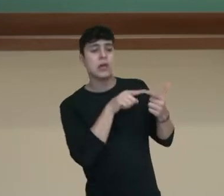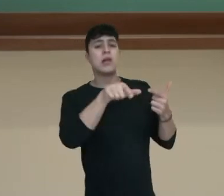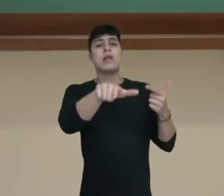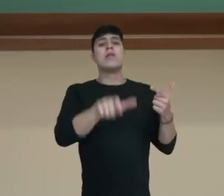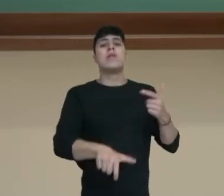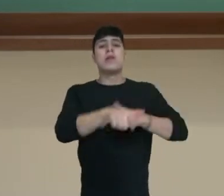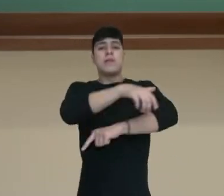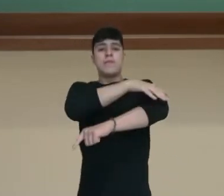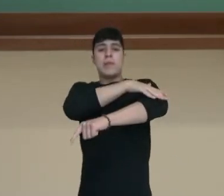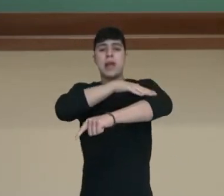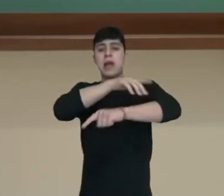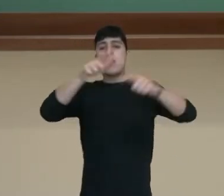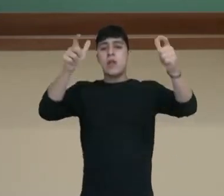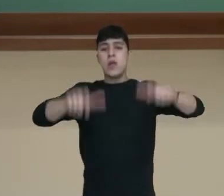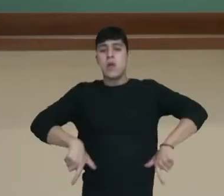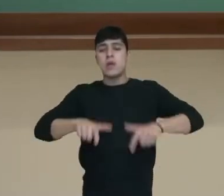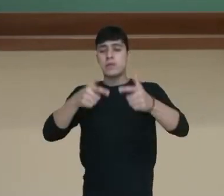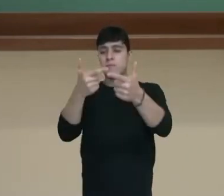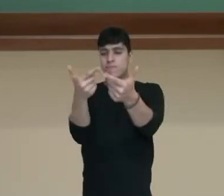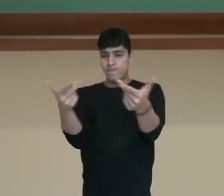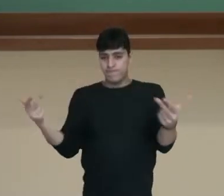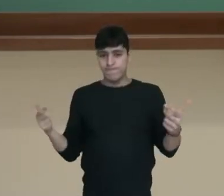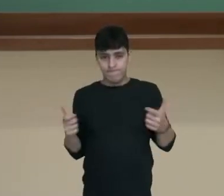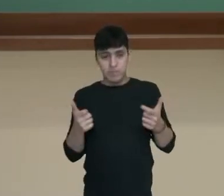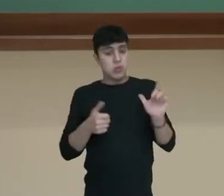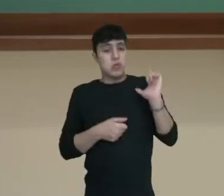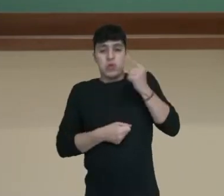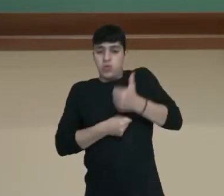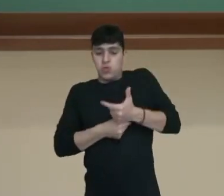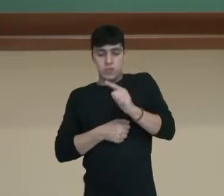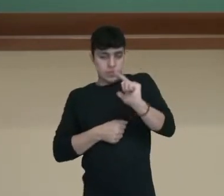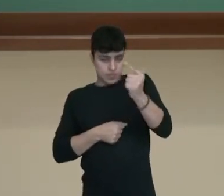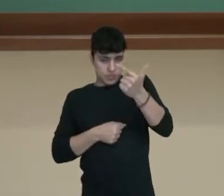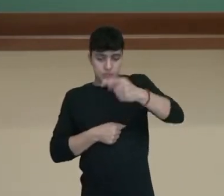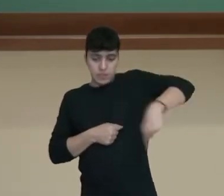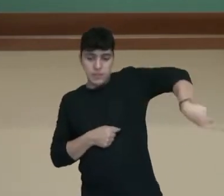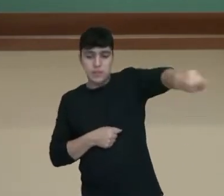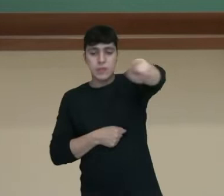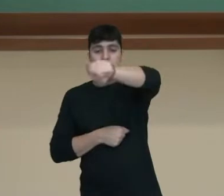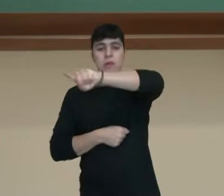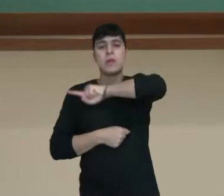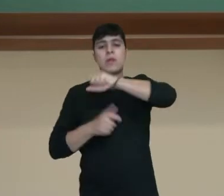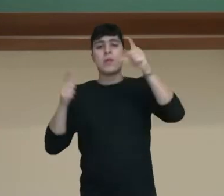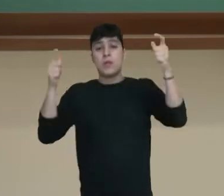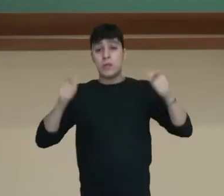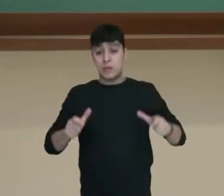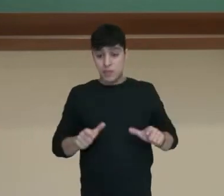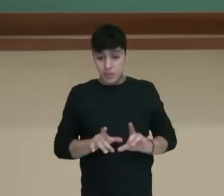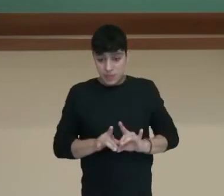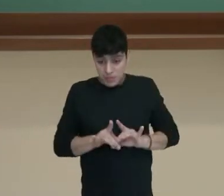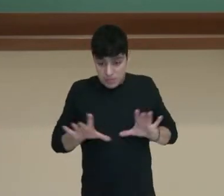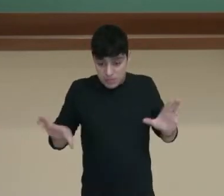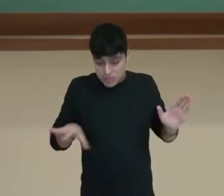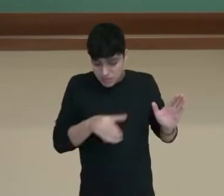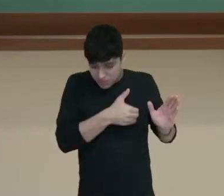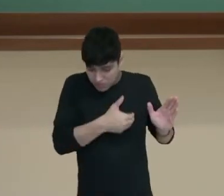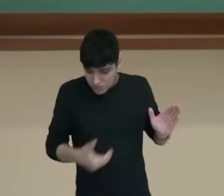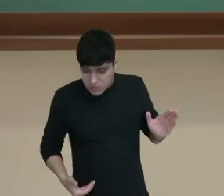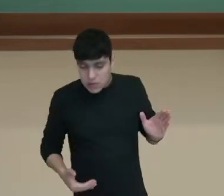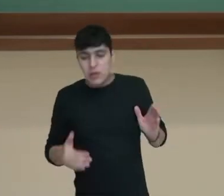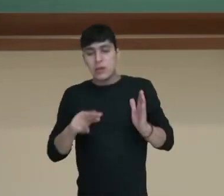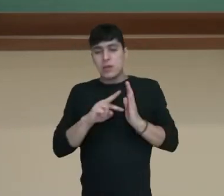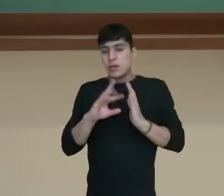né? Mas não tem assim um dono específico. É um lugar público, então é um lugar comum, é um lugar